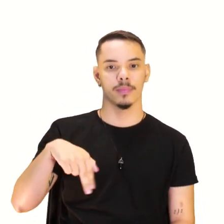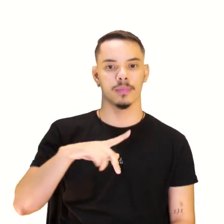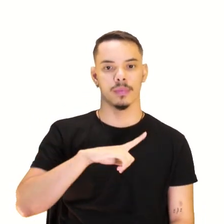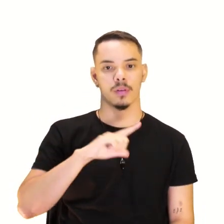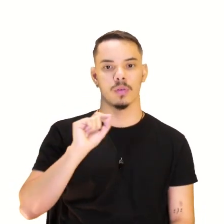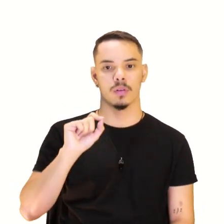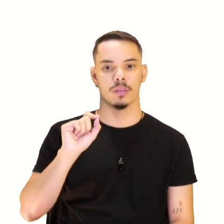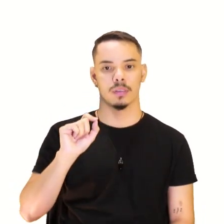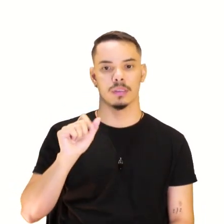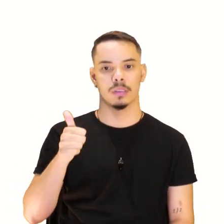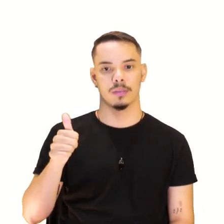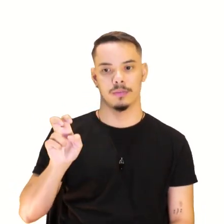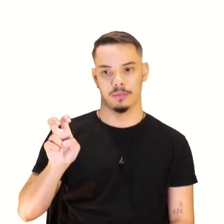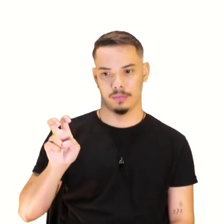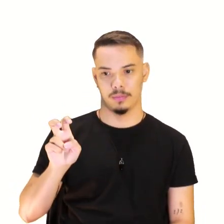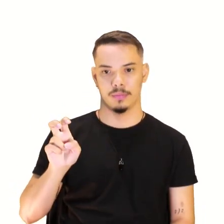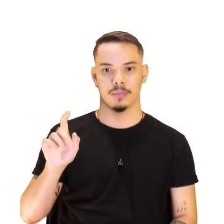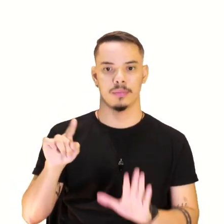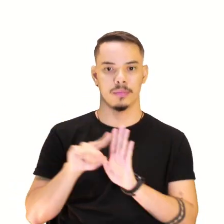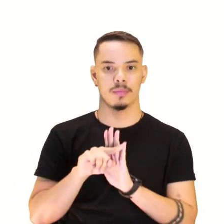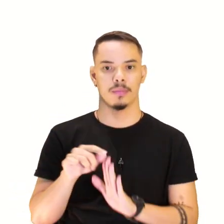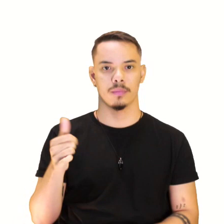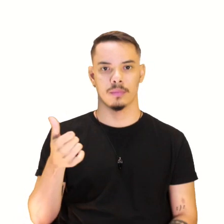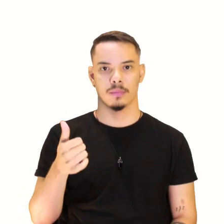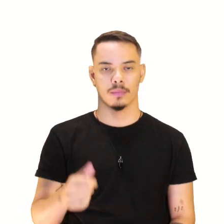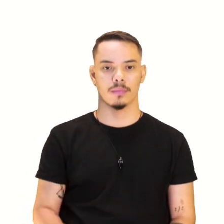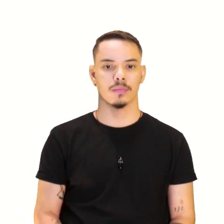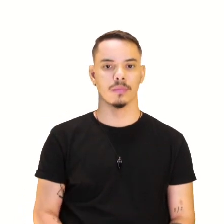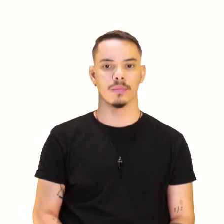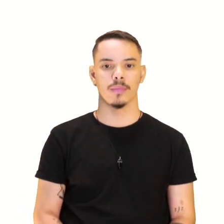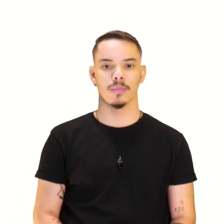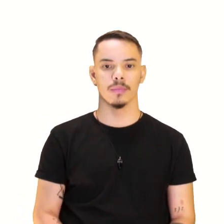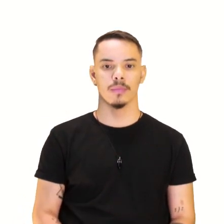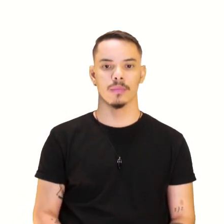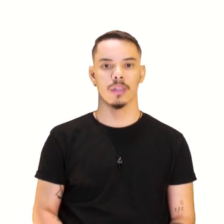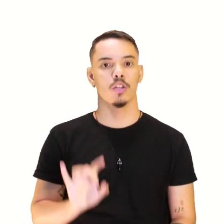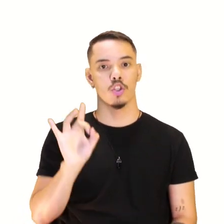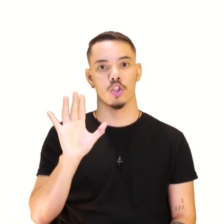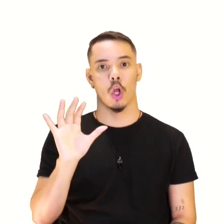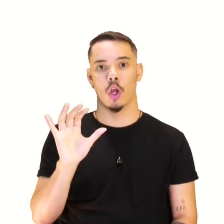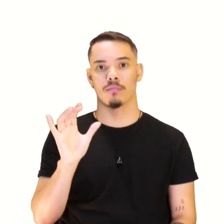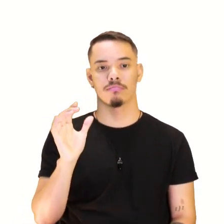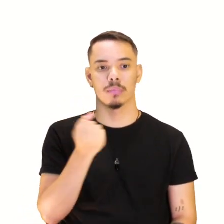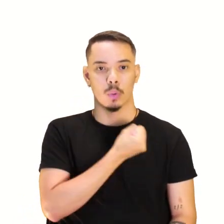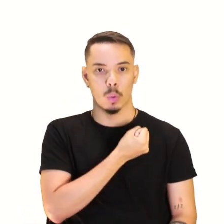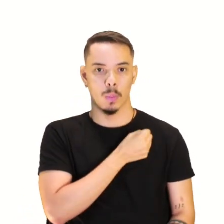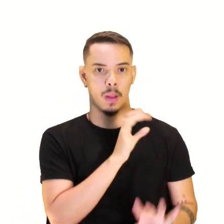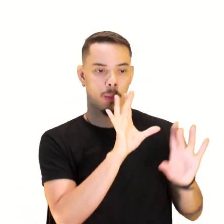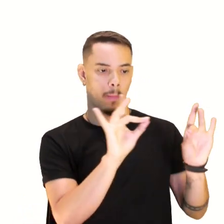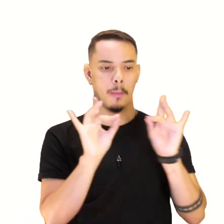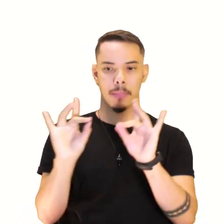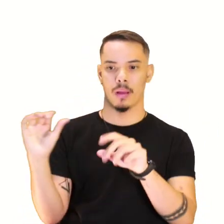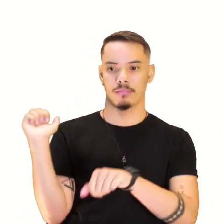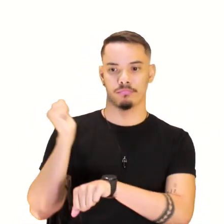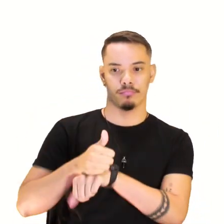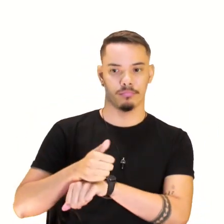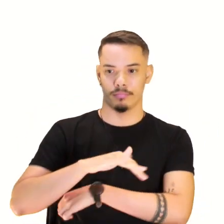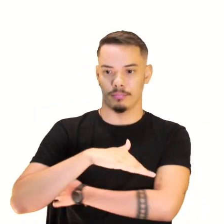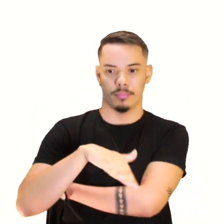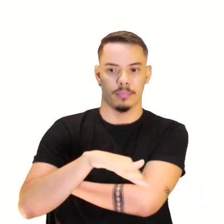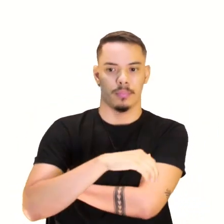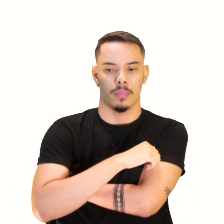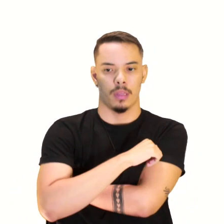a 15. No lugar do A1 eu vou colocar menos 5. É só substituir. Isso. No lugar do N eu